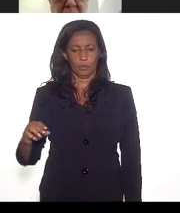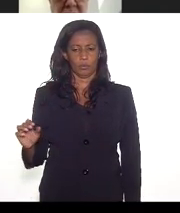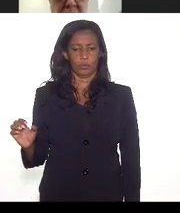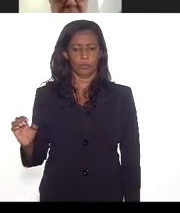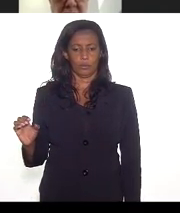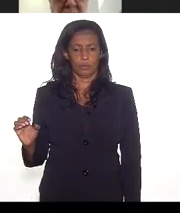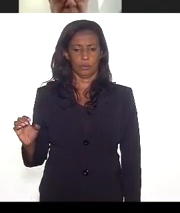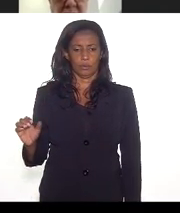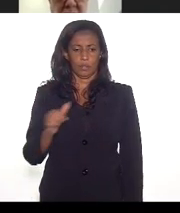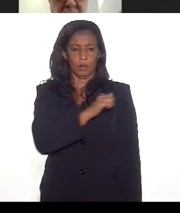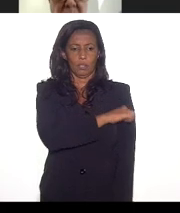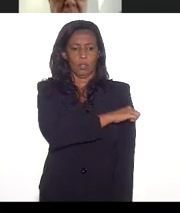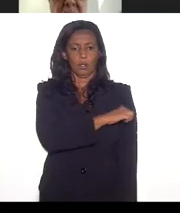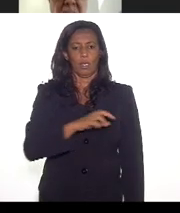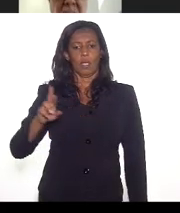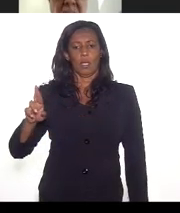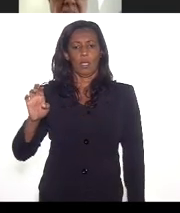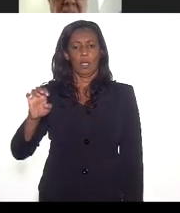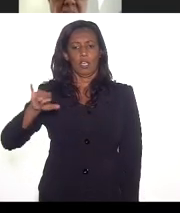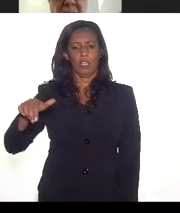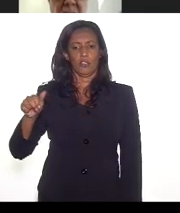Deputado enfermeira Rejane.